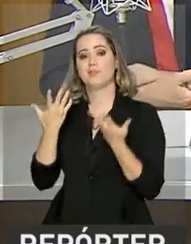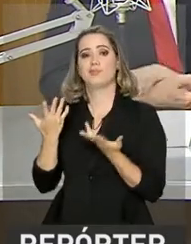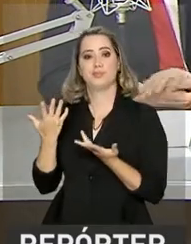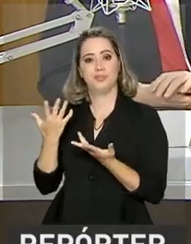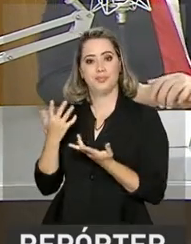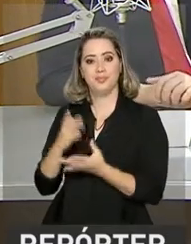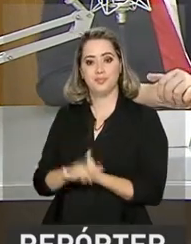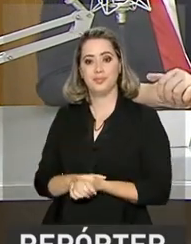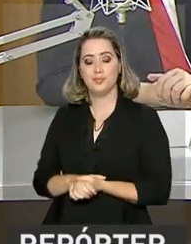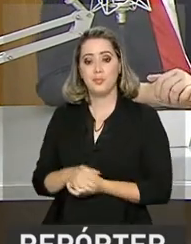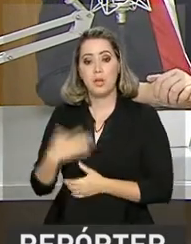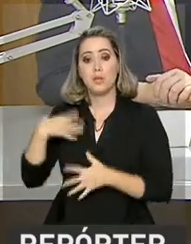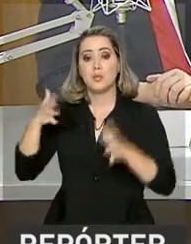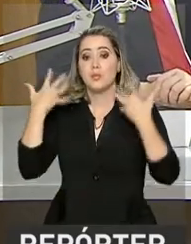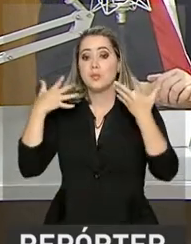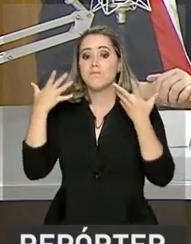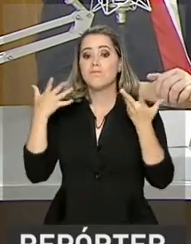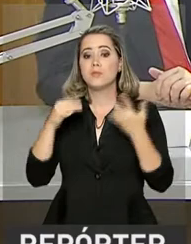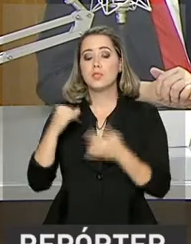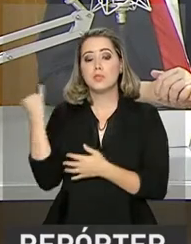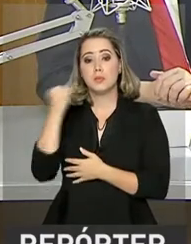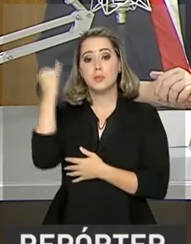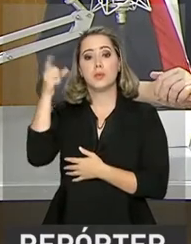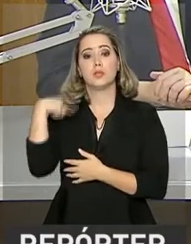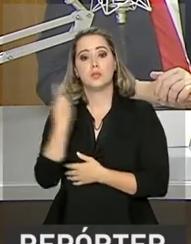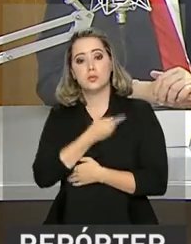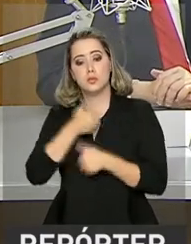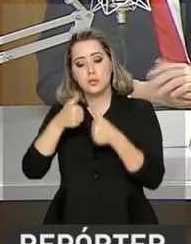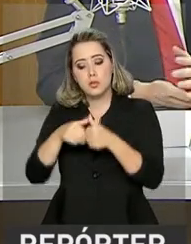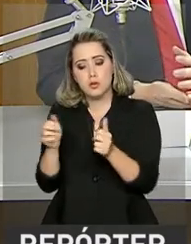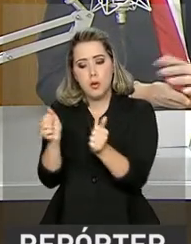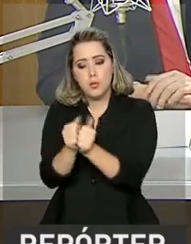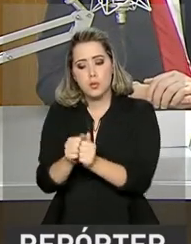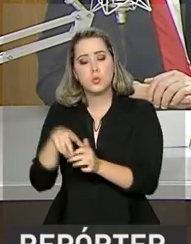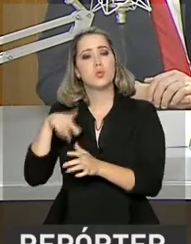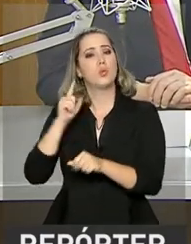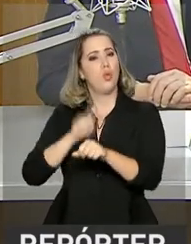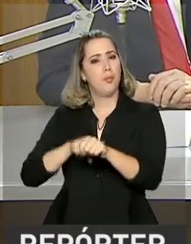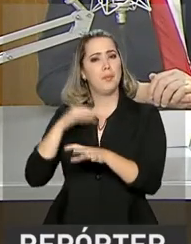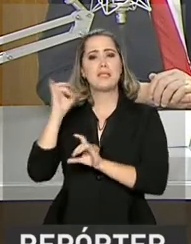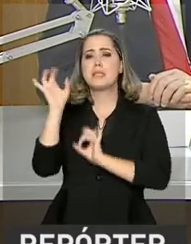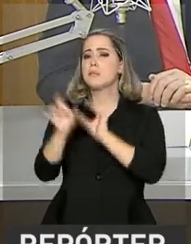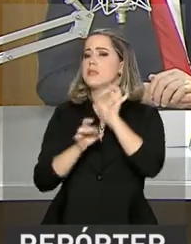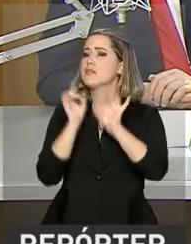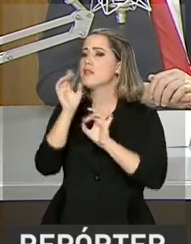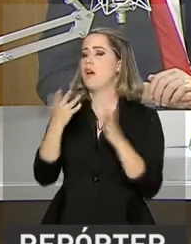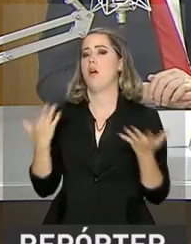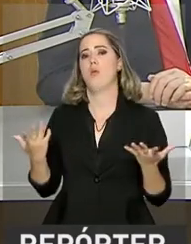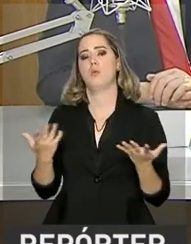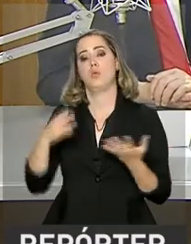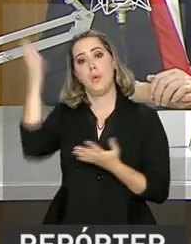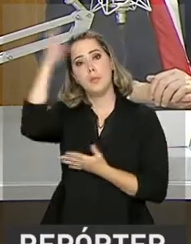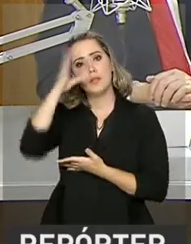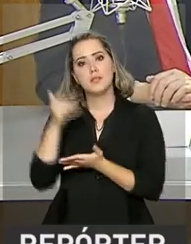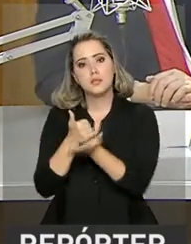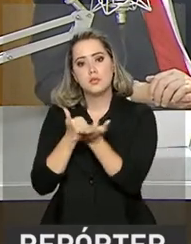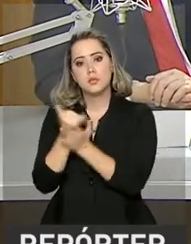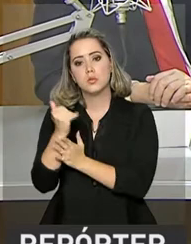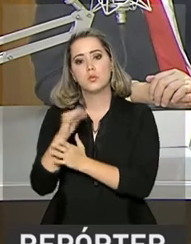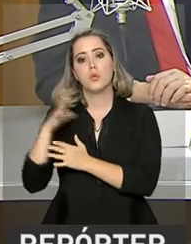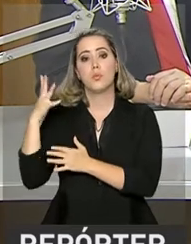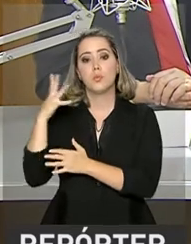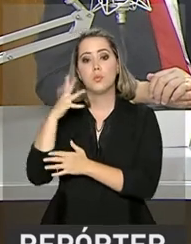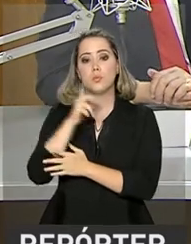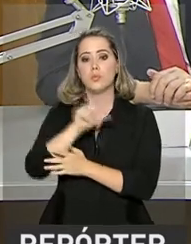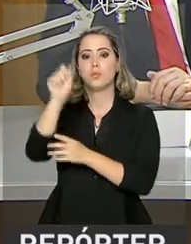ouvem uma alegria muito grande estar aqui com vocês num momento tão especial num momento em que o brasil começa a superar